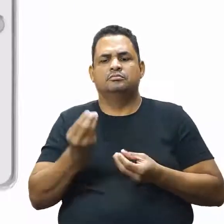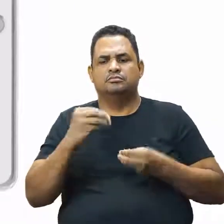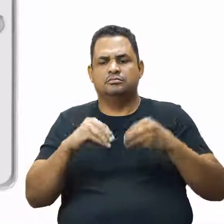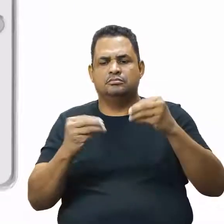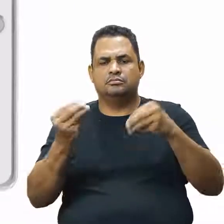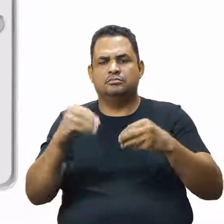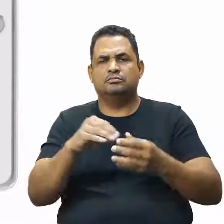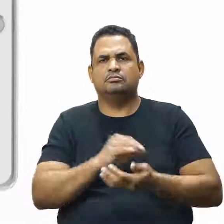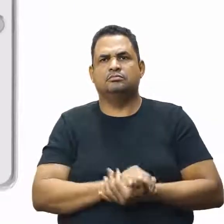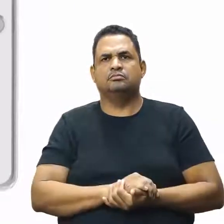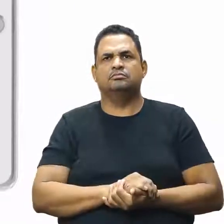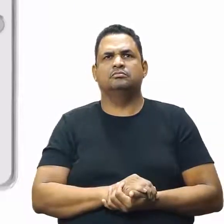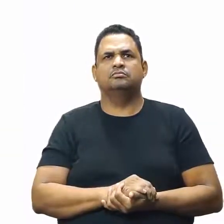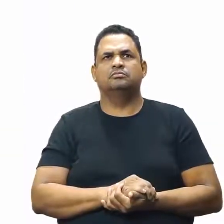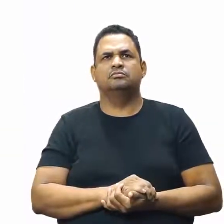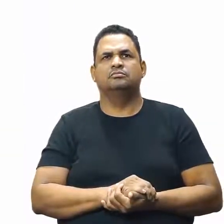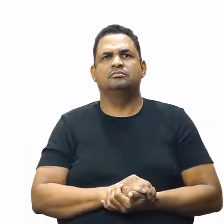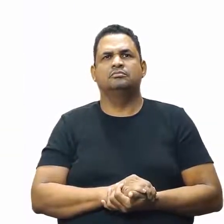plantas.